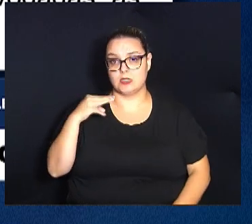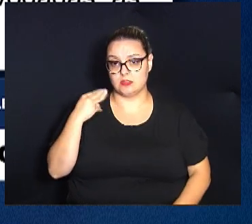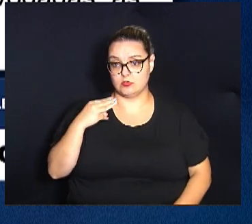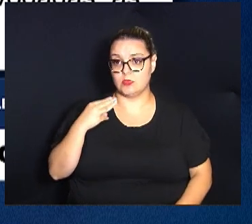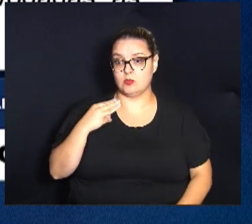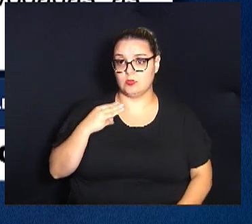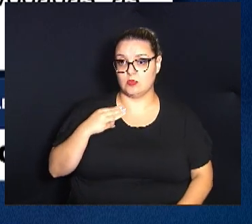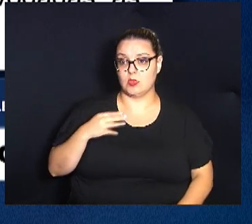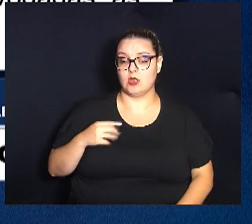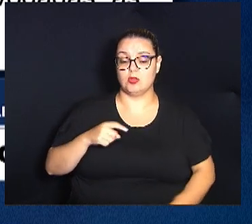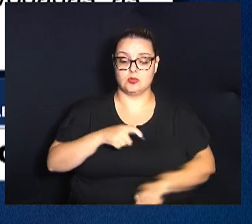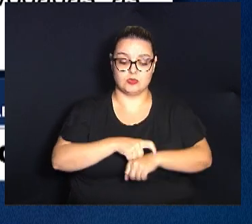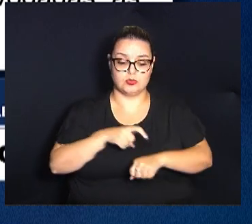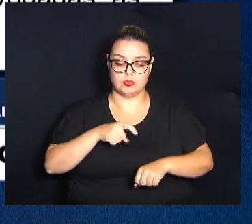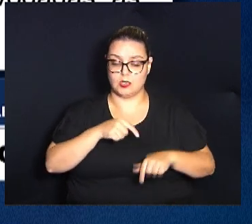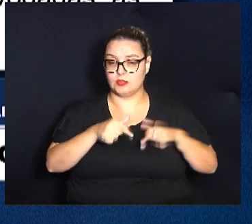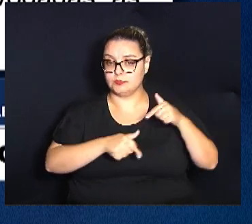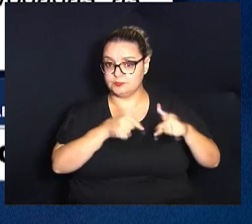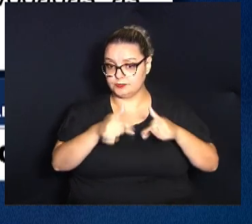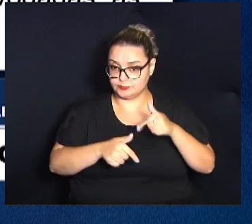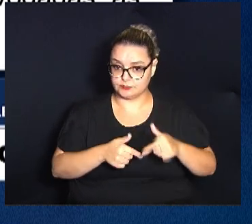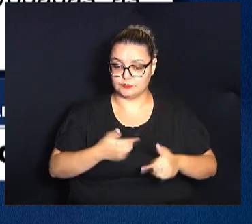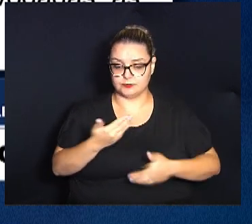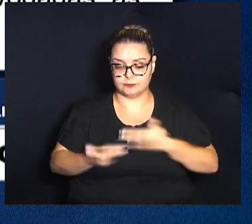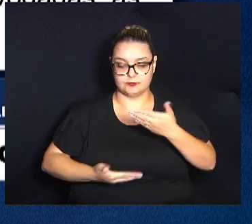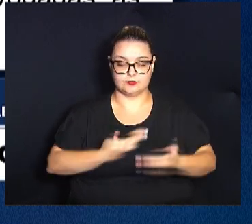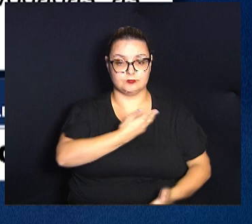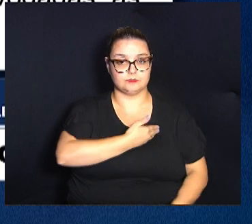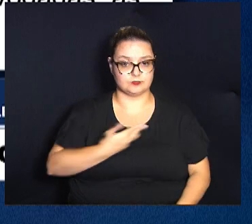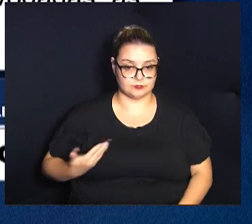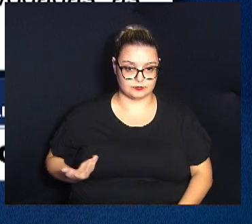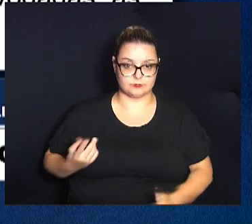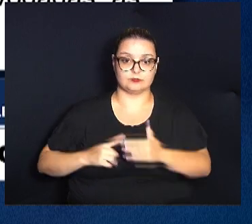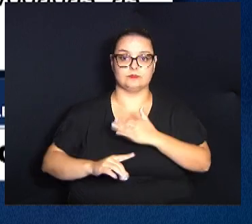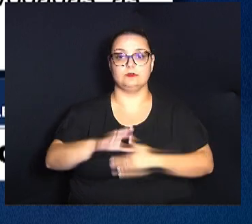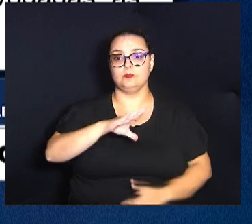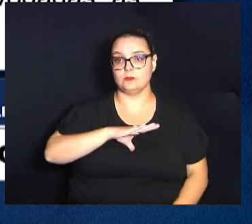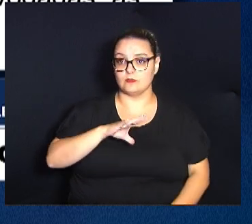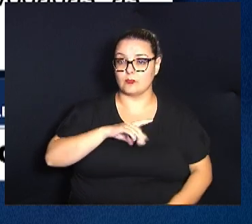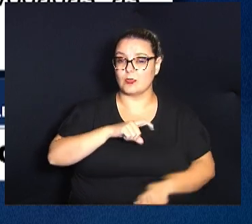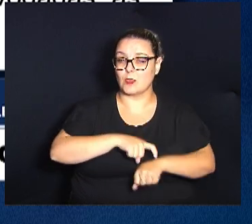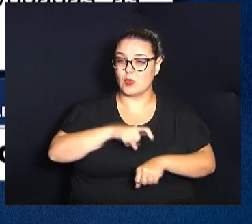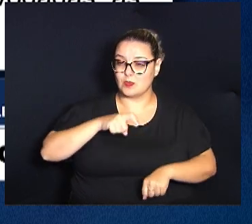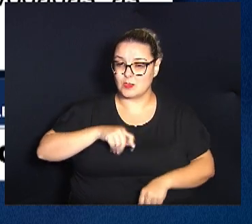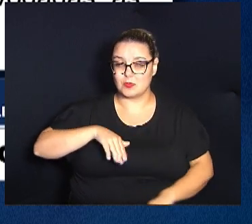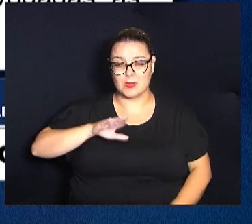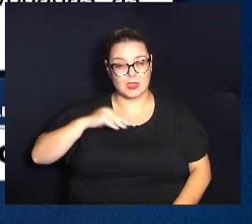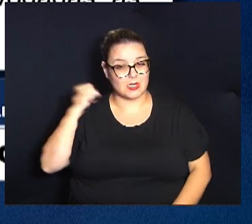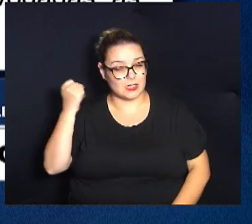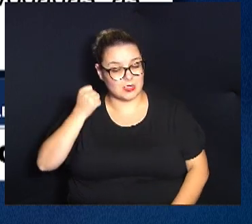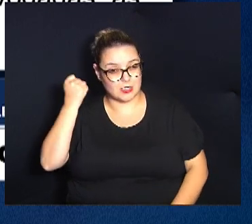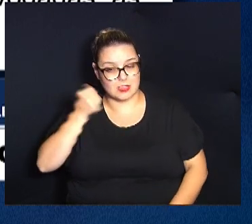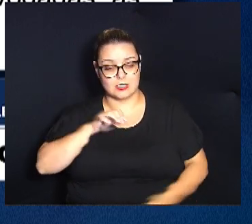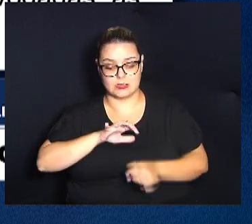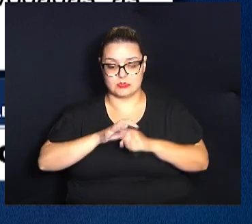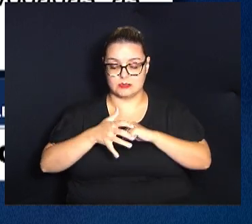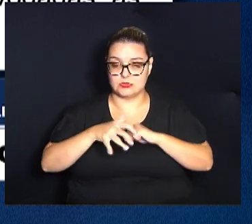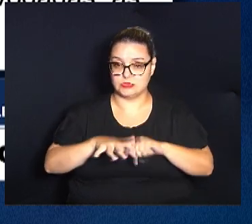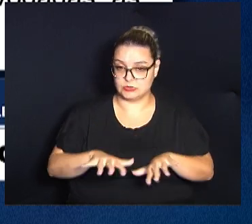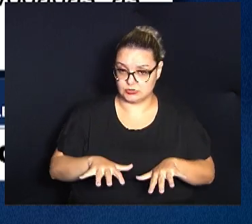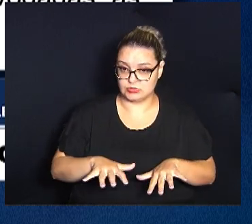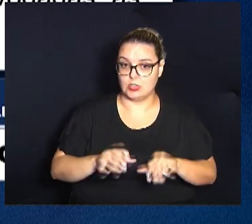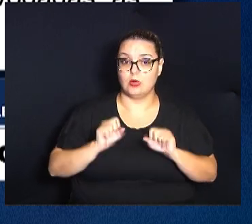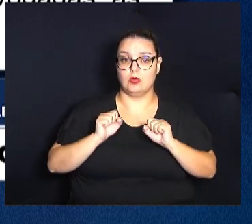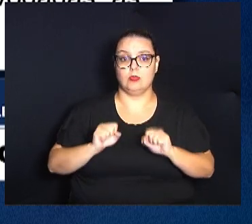os períodos trabalhados pelos servidores municipais durante o momento mais grave de pandemia da Covid-19 possam